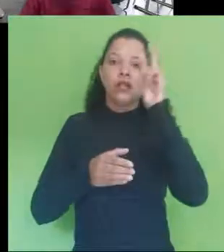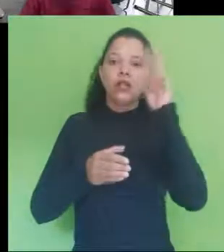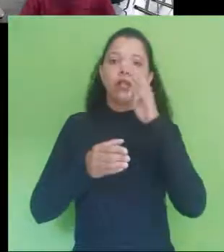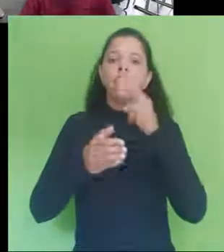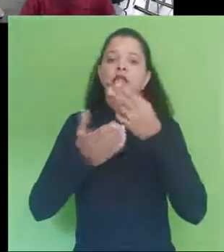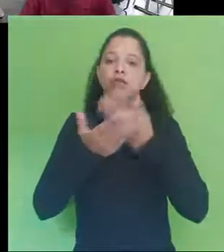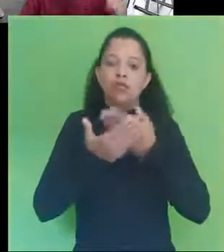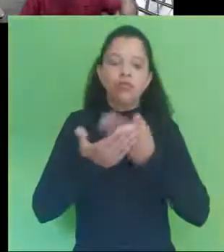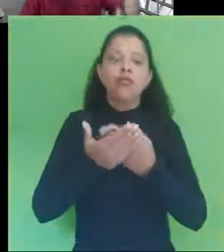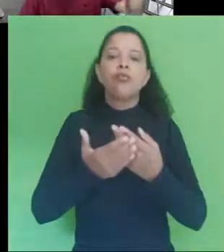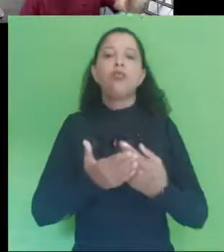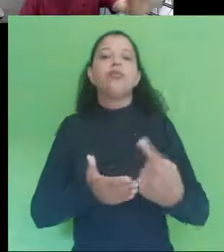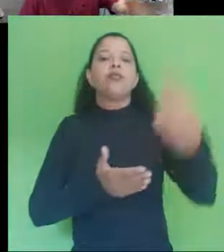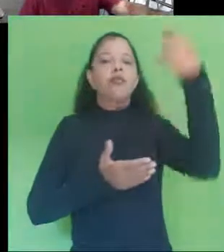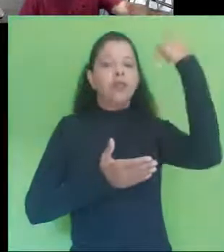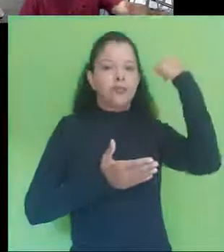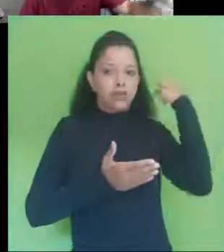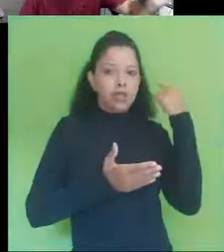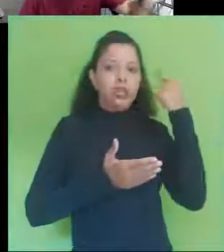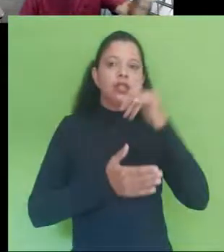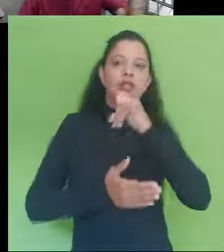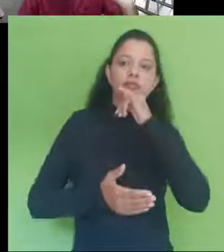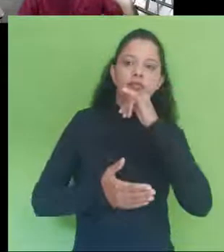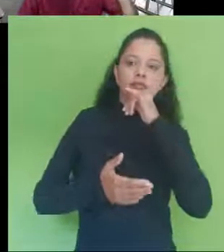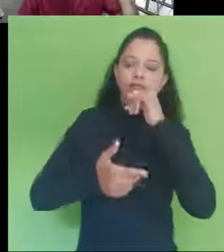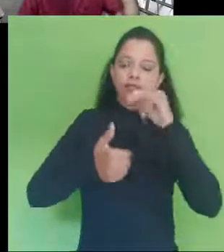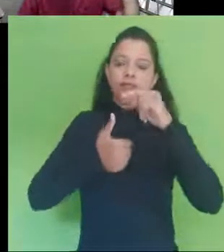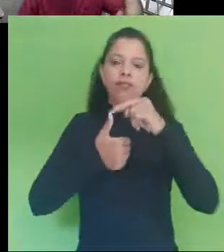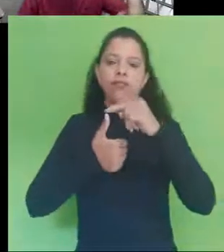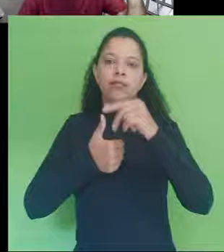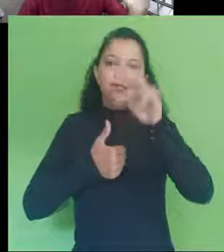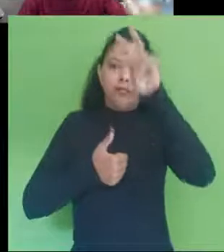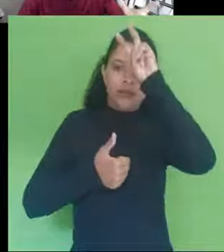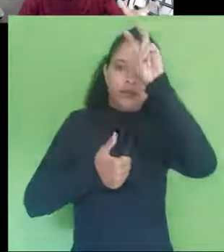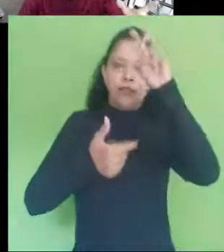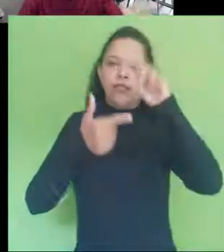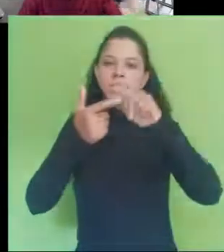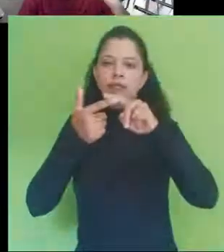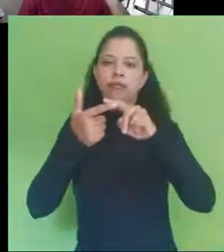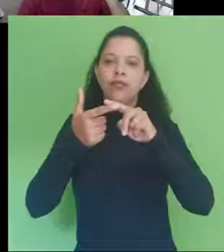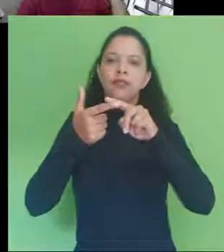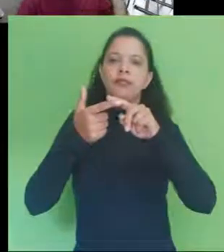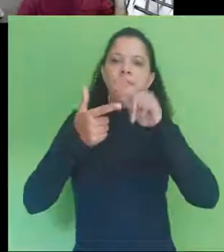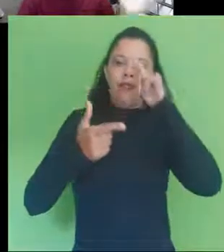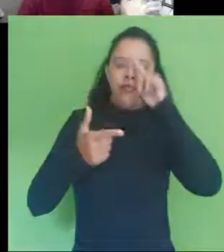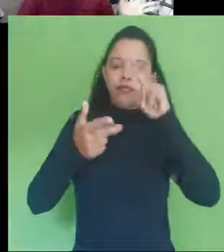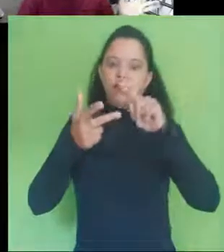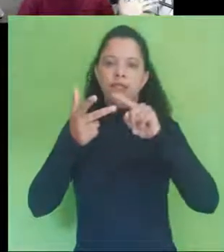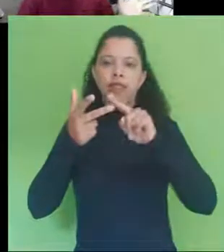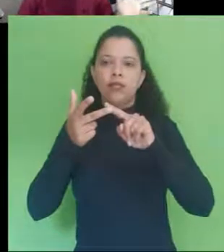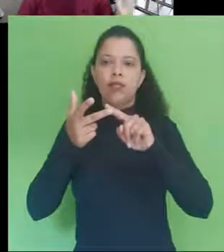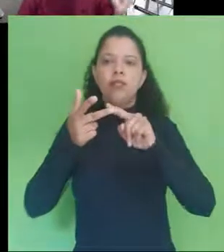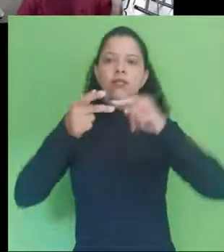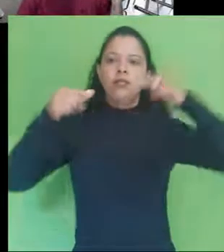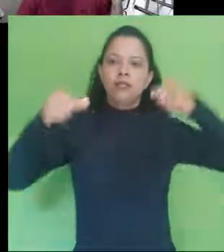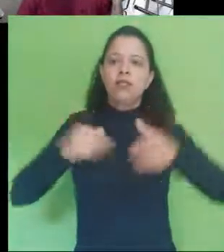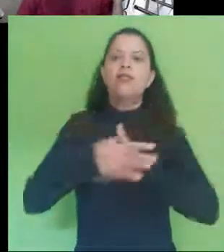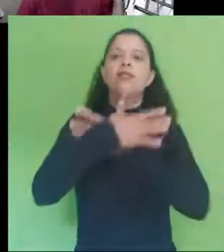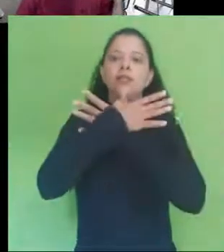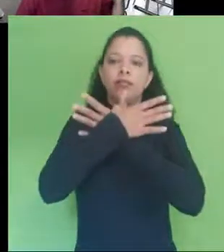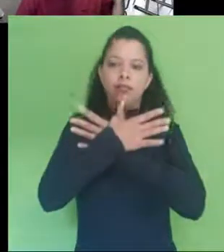o passado. O passado das civilizações, por exemplo, a civilização egípcia, a civilização grega,